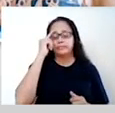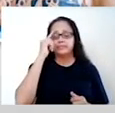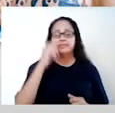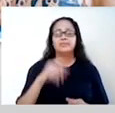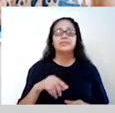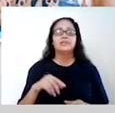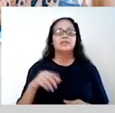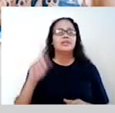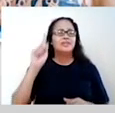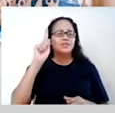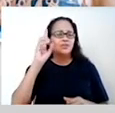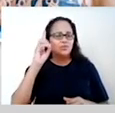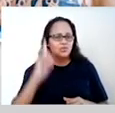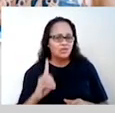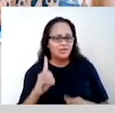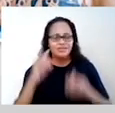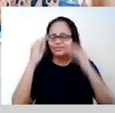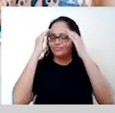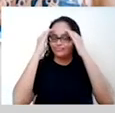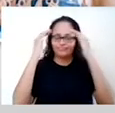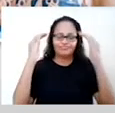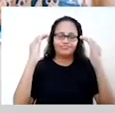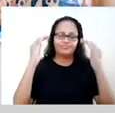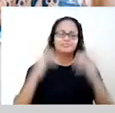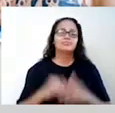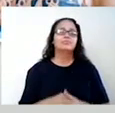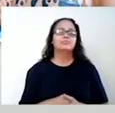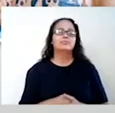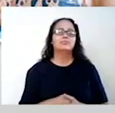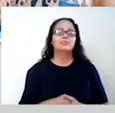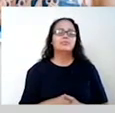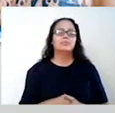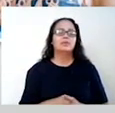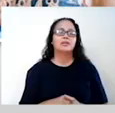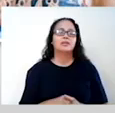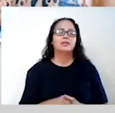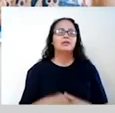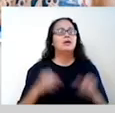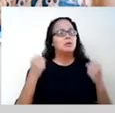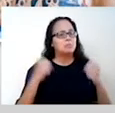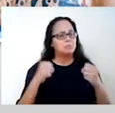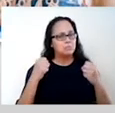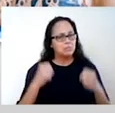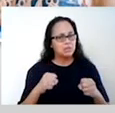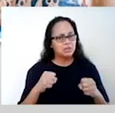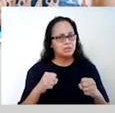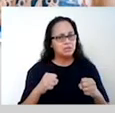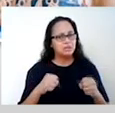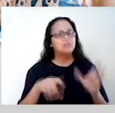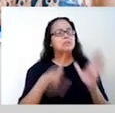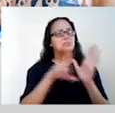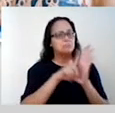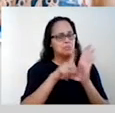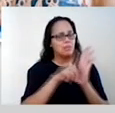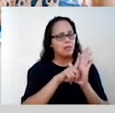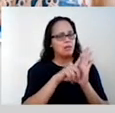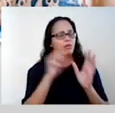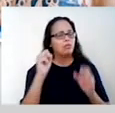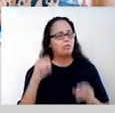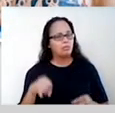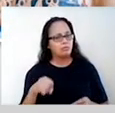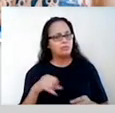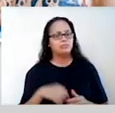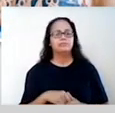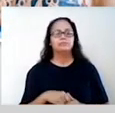aos seus direitos por ação ou omissão. E então esses deverão ser punidos na forma da lei, tá?